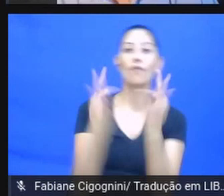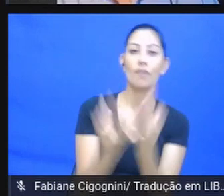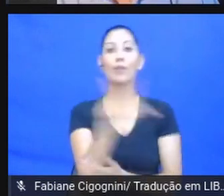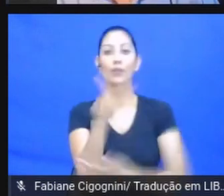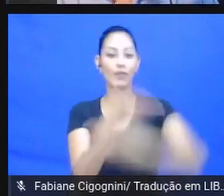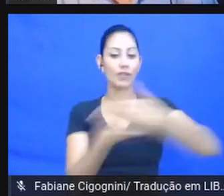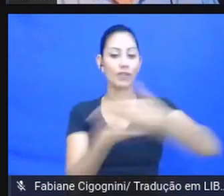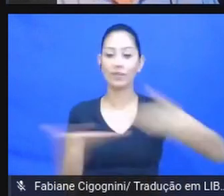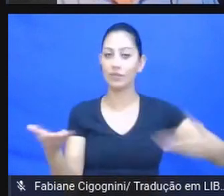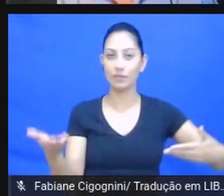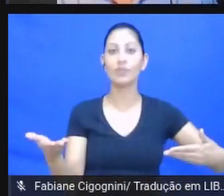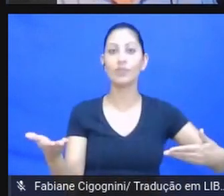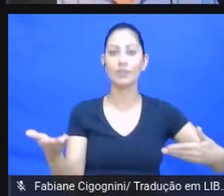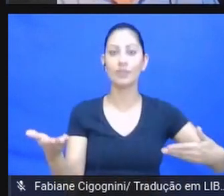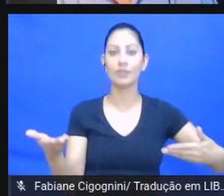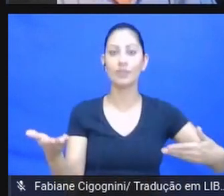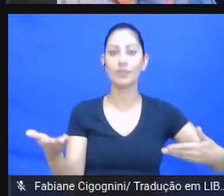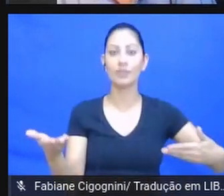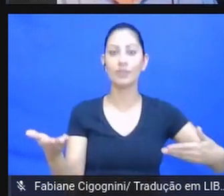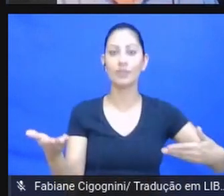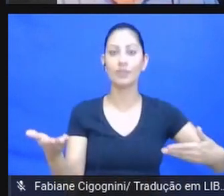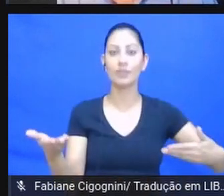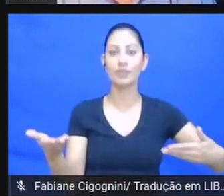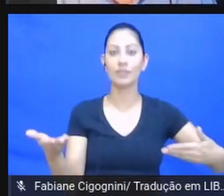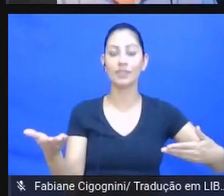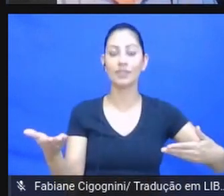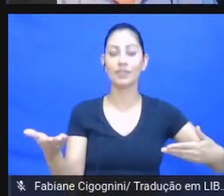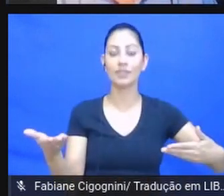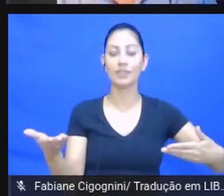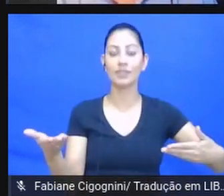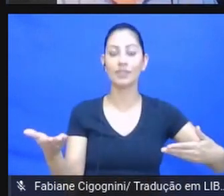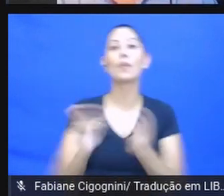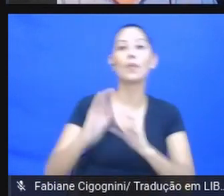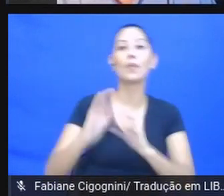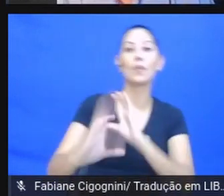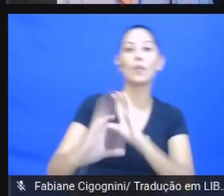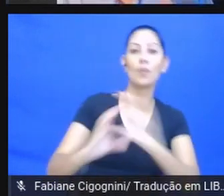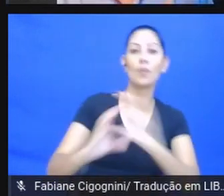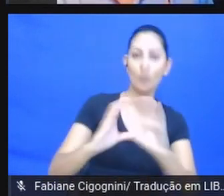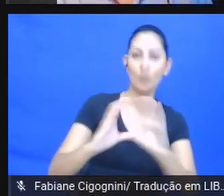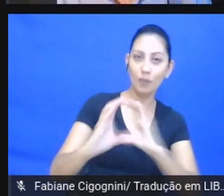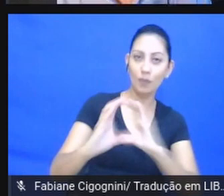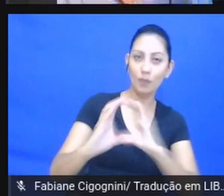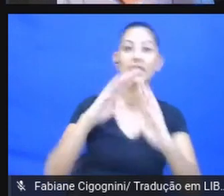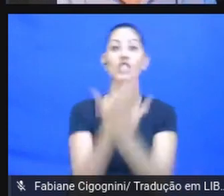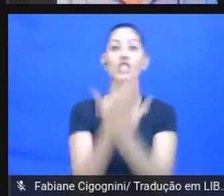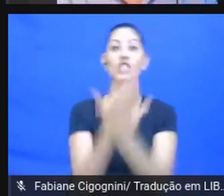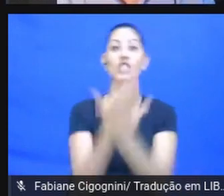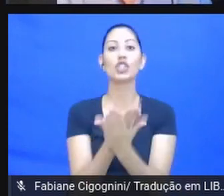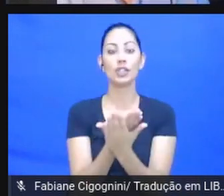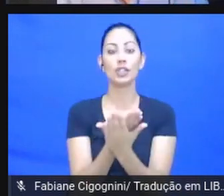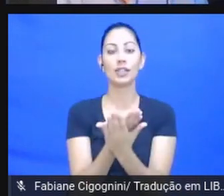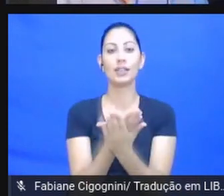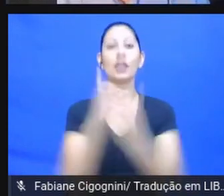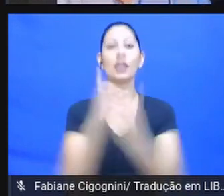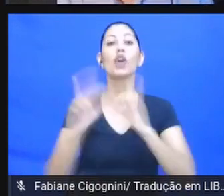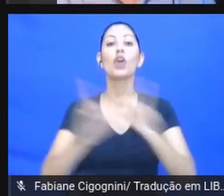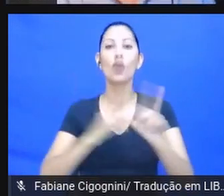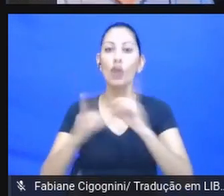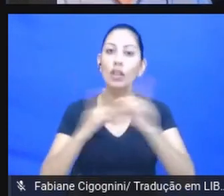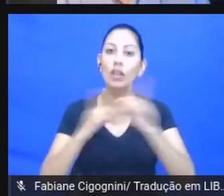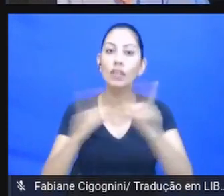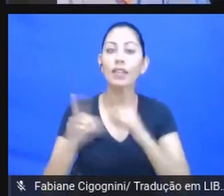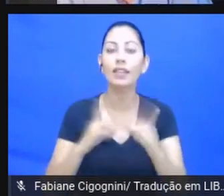professores. Então, essa comunicação institucional, essa comunicação também dos coordenadores, comunicação